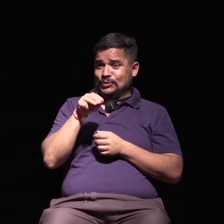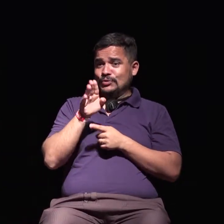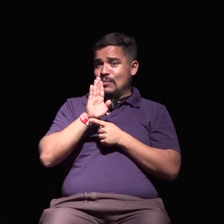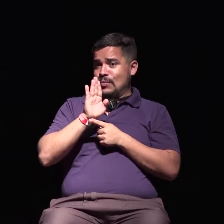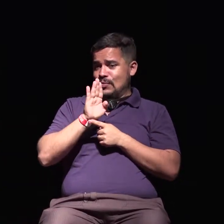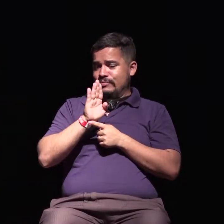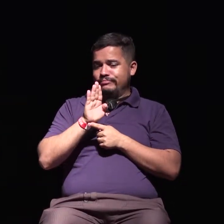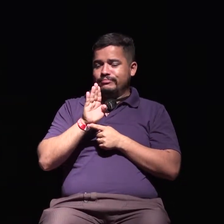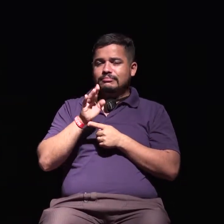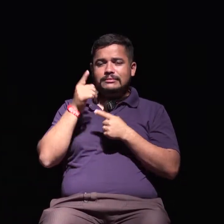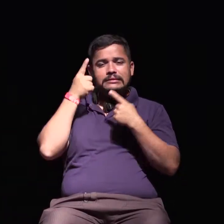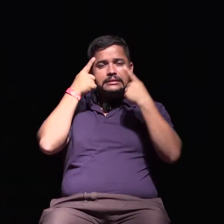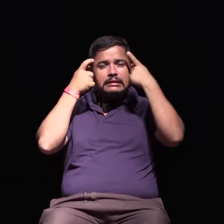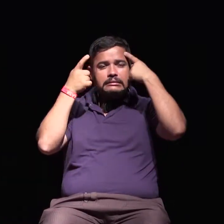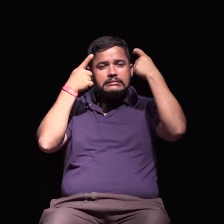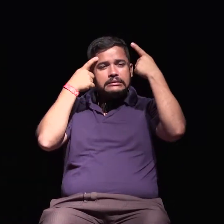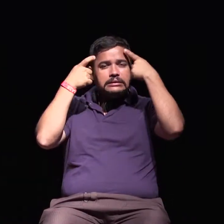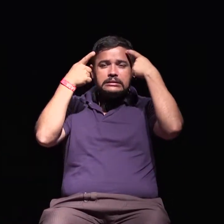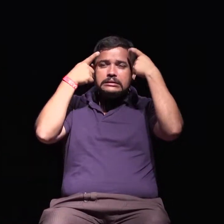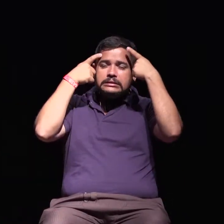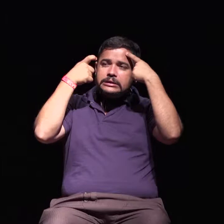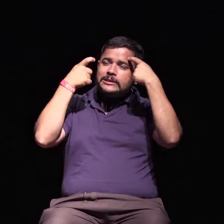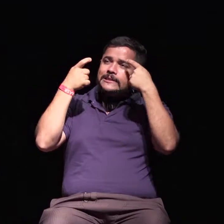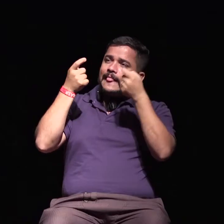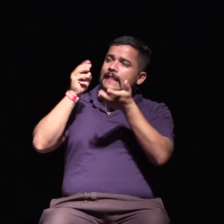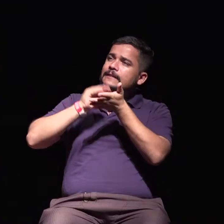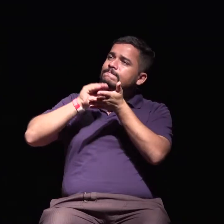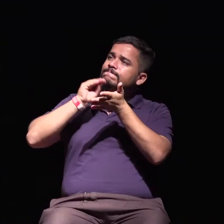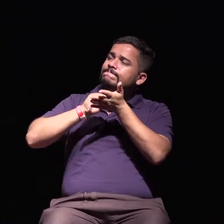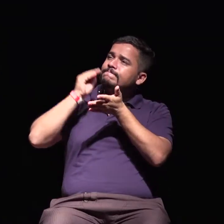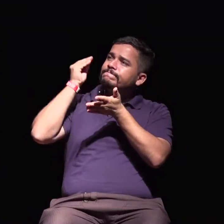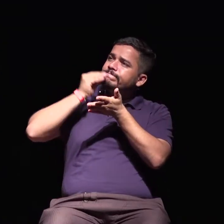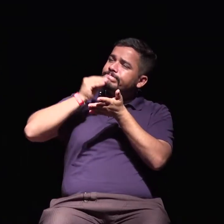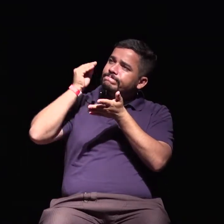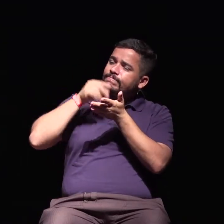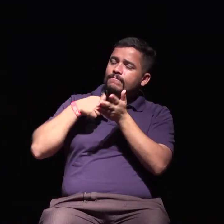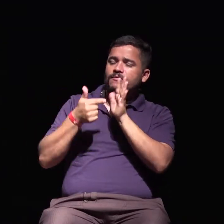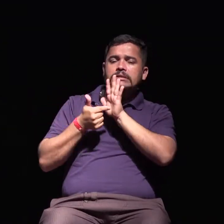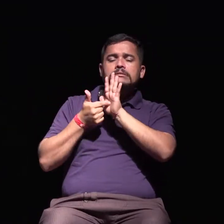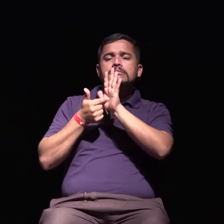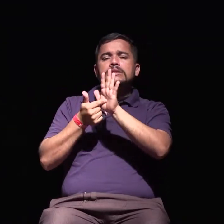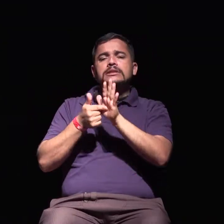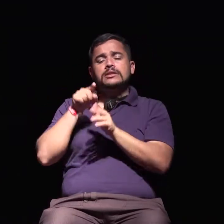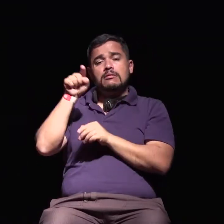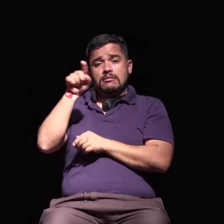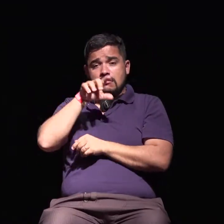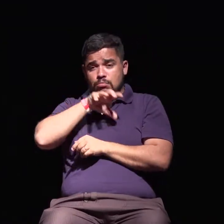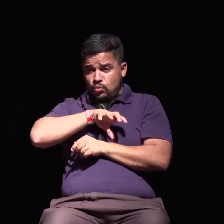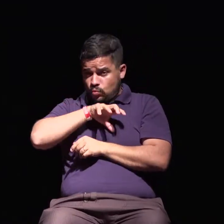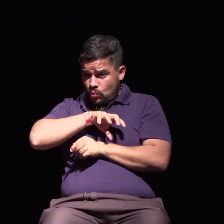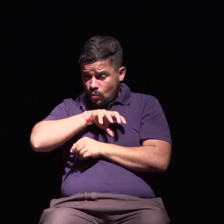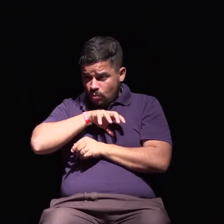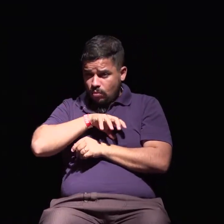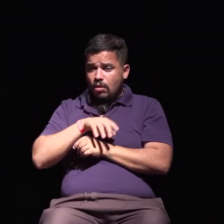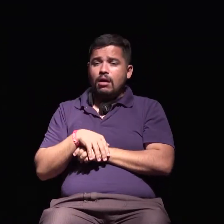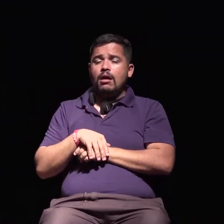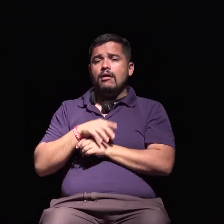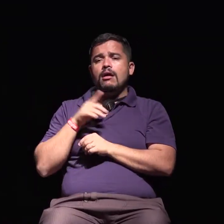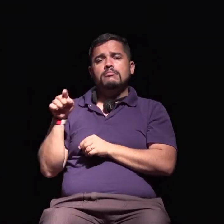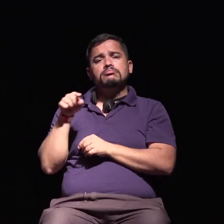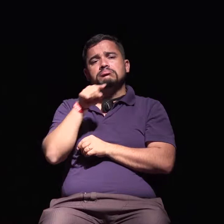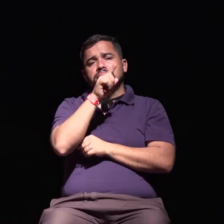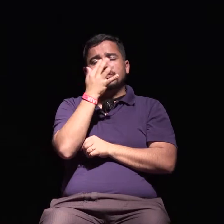vídeo. Minhas ideias ainda estavam muito frágeis. Como estava fazendo uma apresentação em Portugal, decidi ir até a França